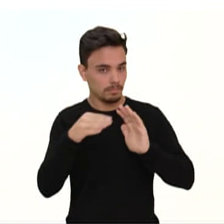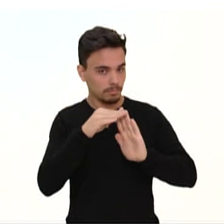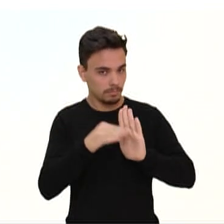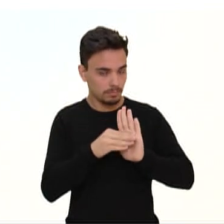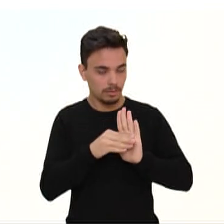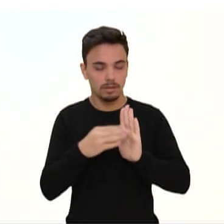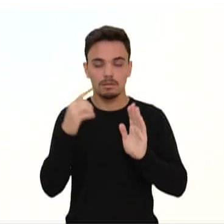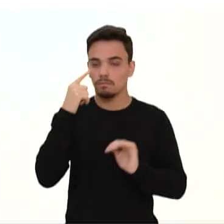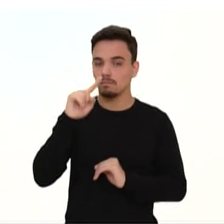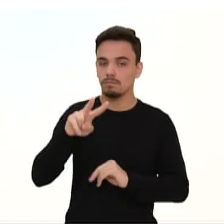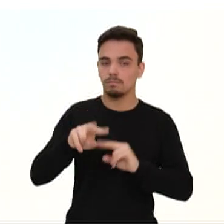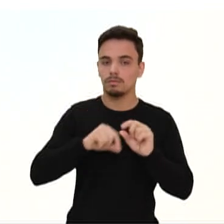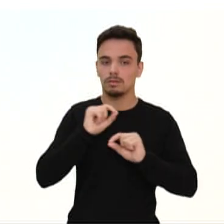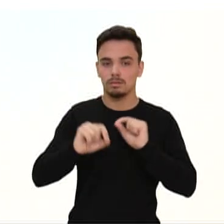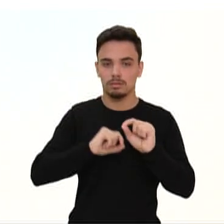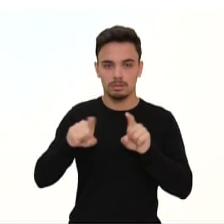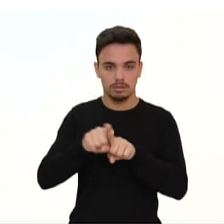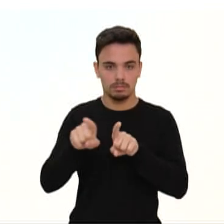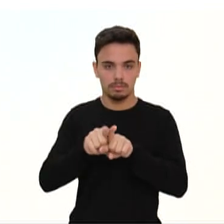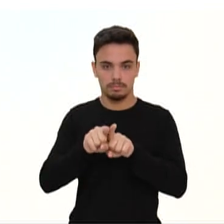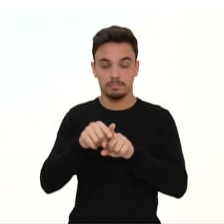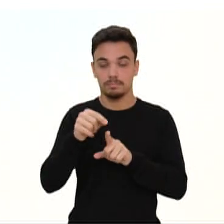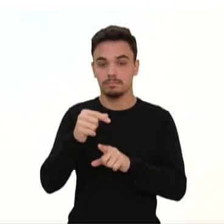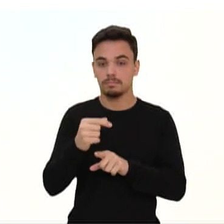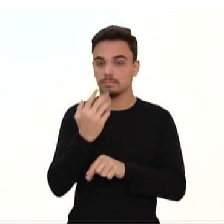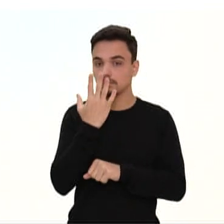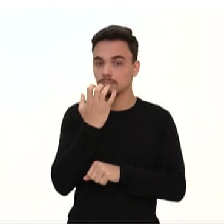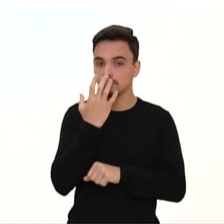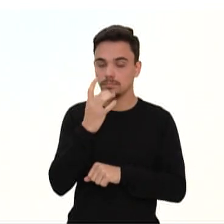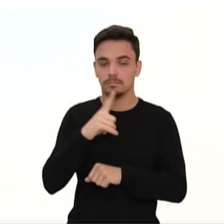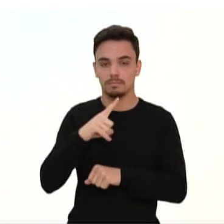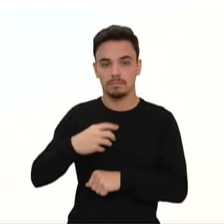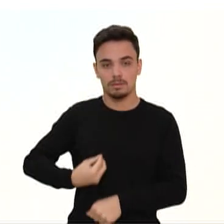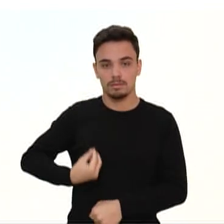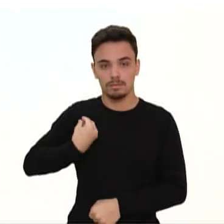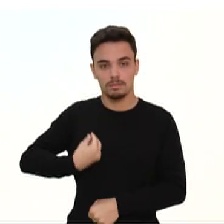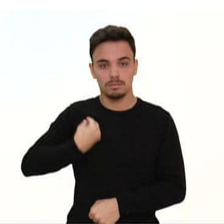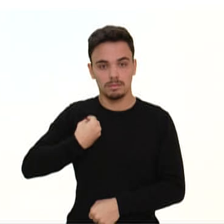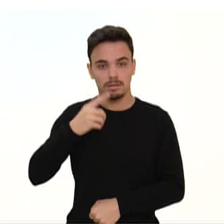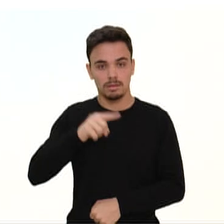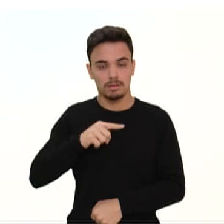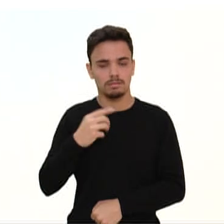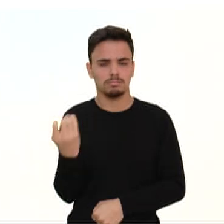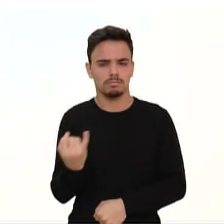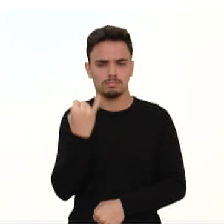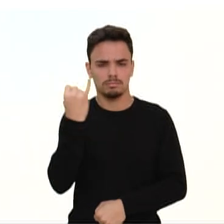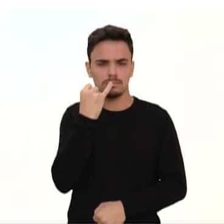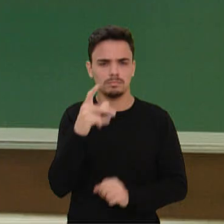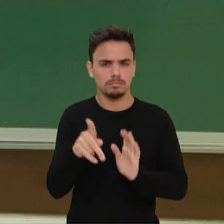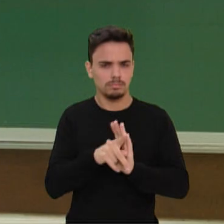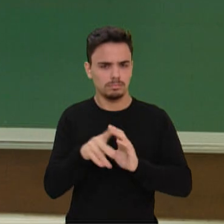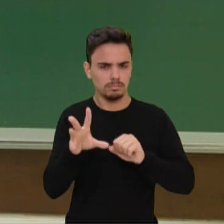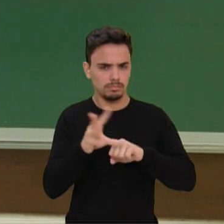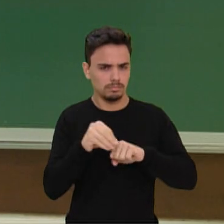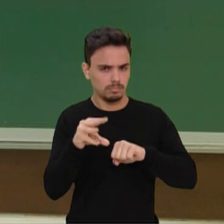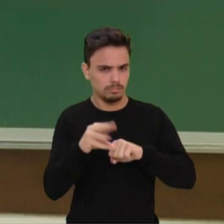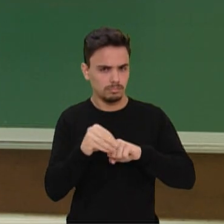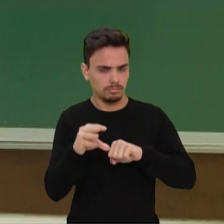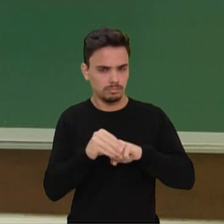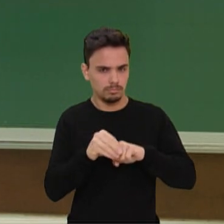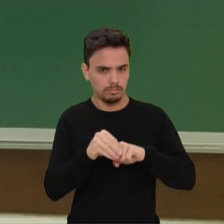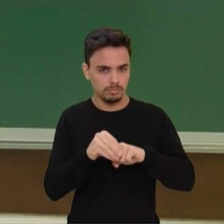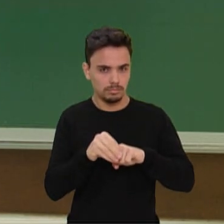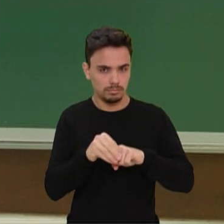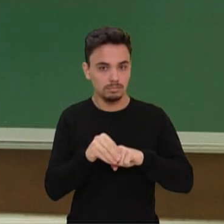Nós vimos lá que para Nietzsche a vida é o critério da pertinência dos conhecimentos. Os conhecimentos